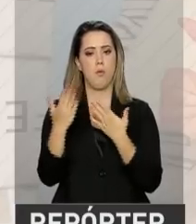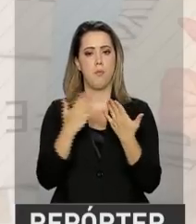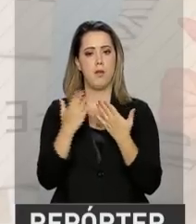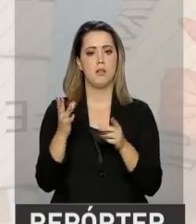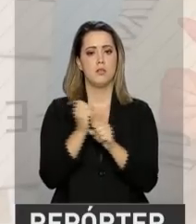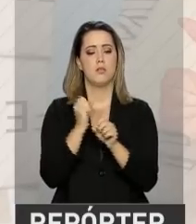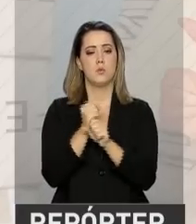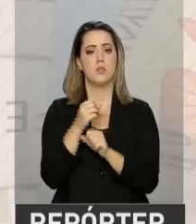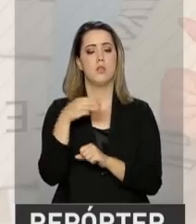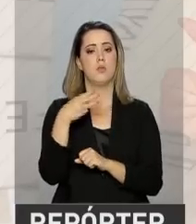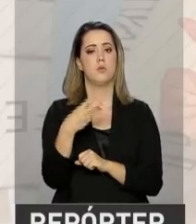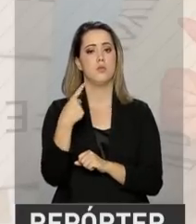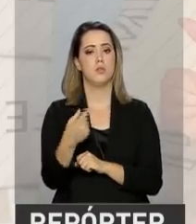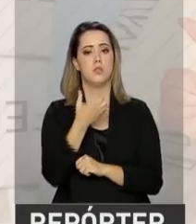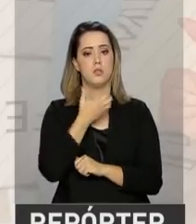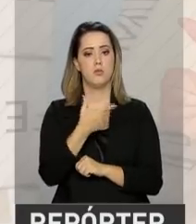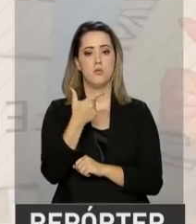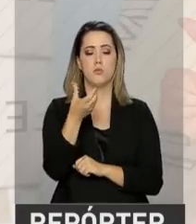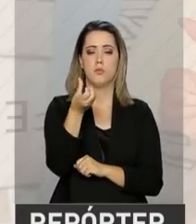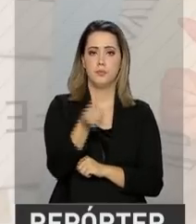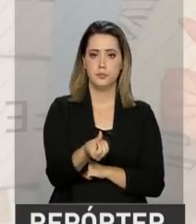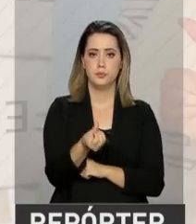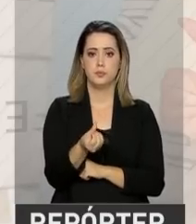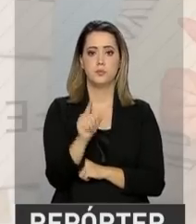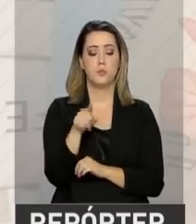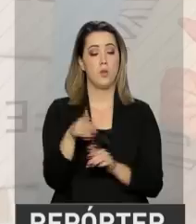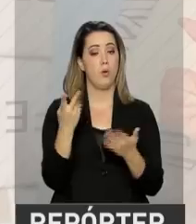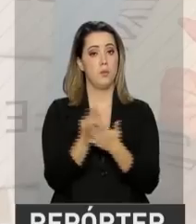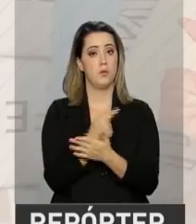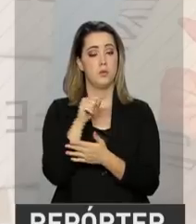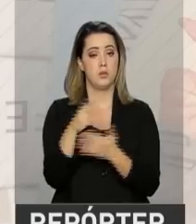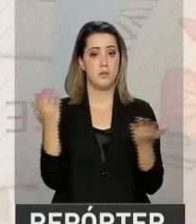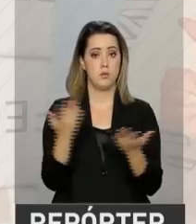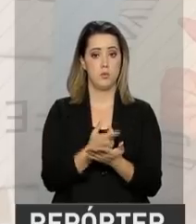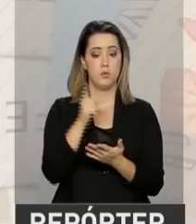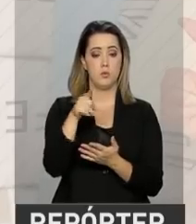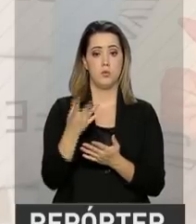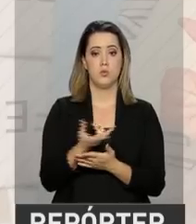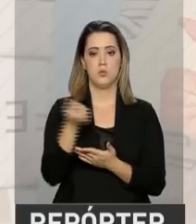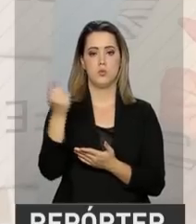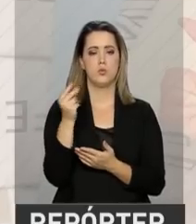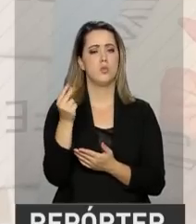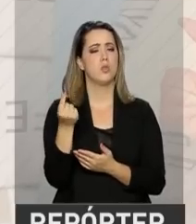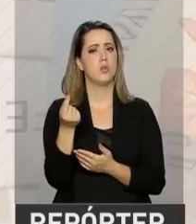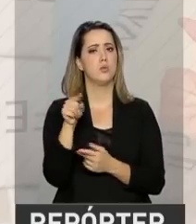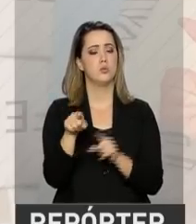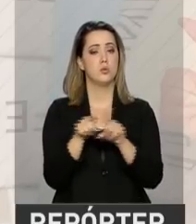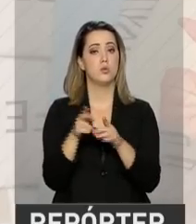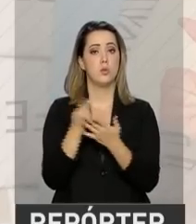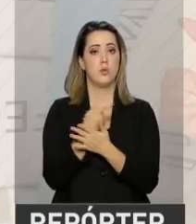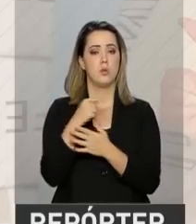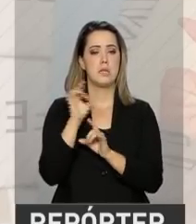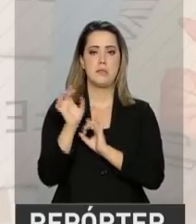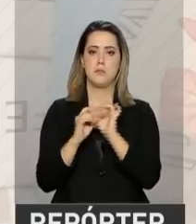saldo na conta em 31 de Dezembro de 2016 como acontece atualmente os saques só ocorrem em casos